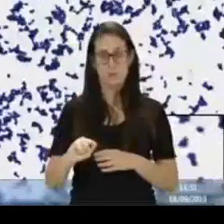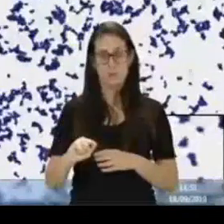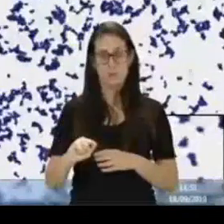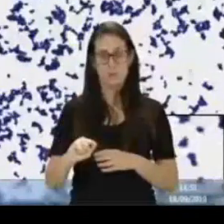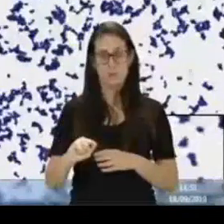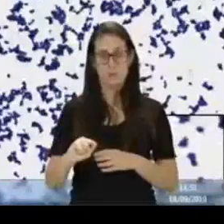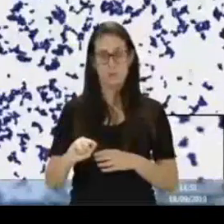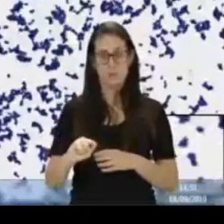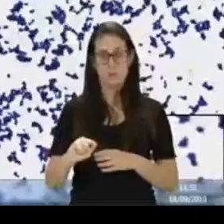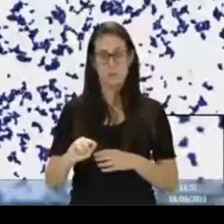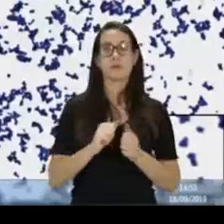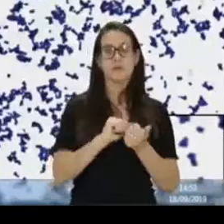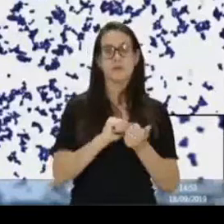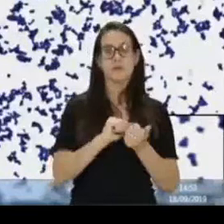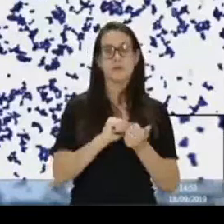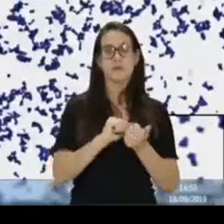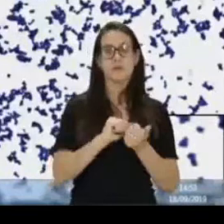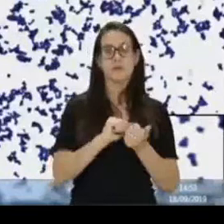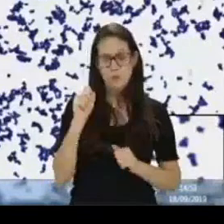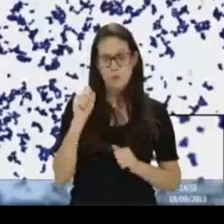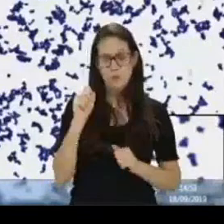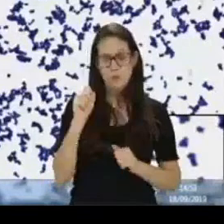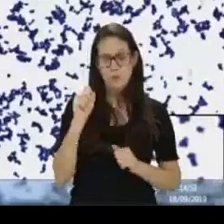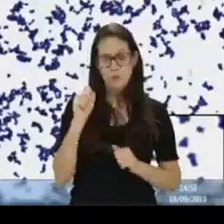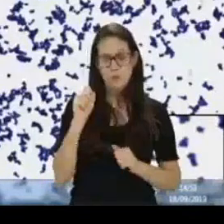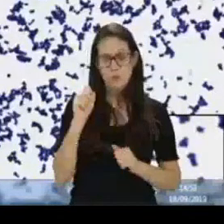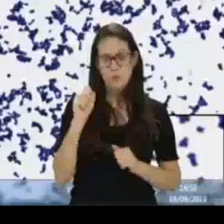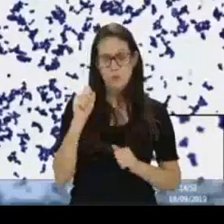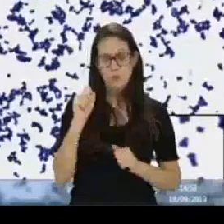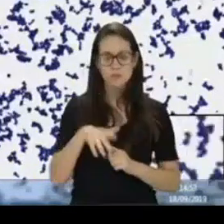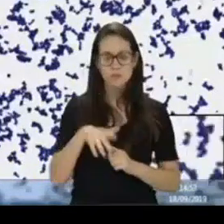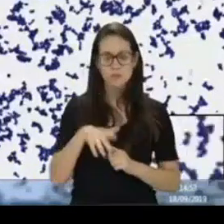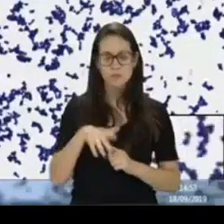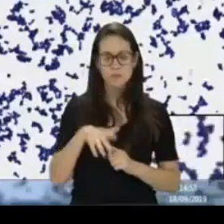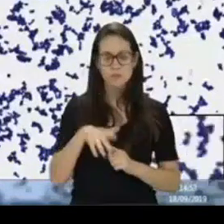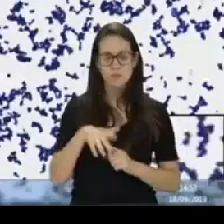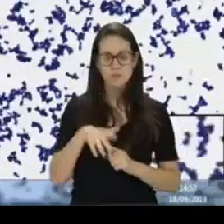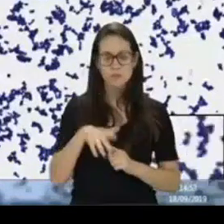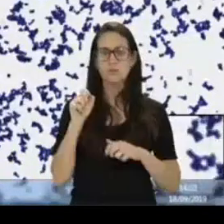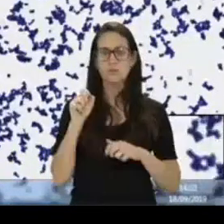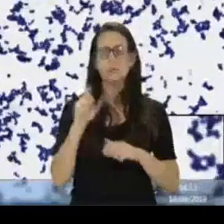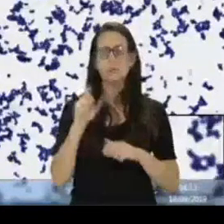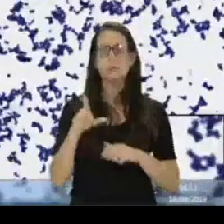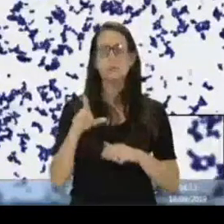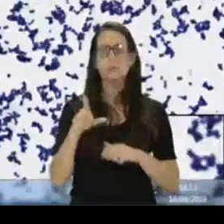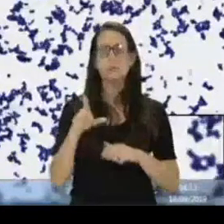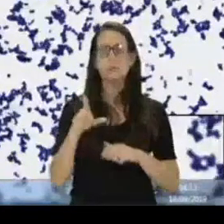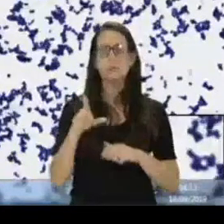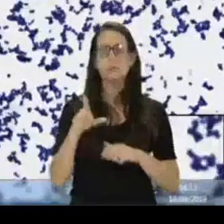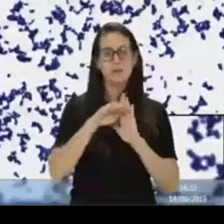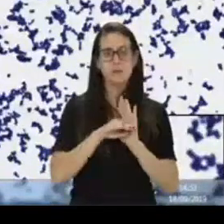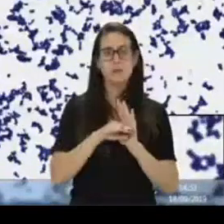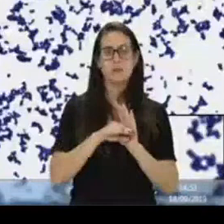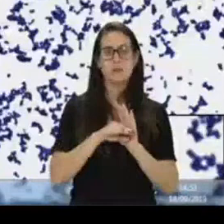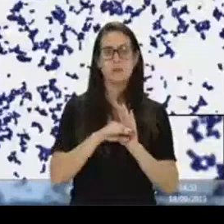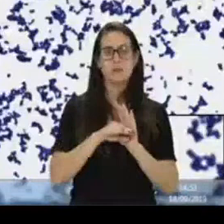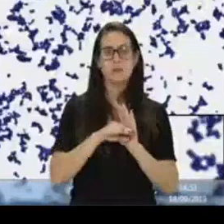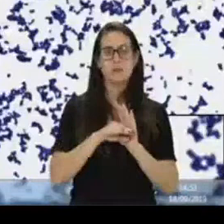mais azulada. Então, nós vimos que na coloração azulada nós temos que a classificação ela é